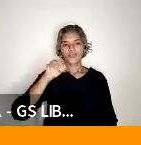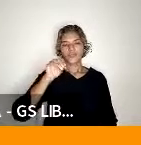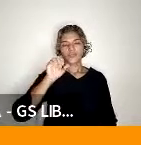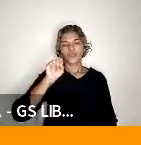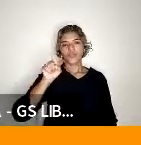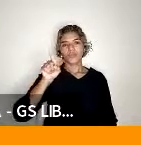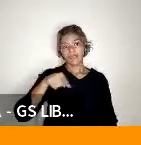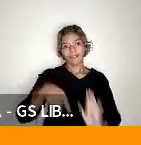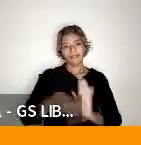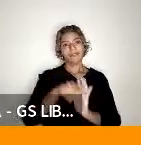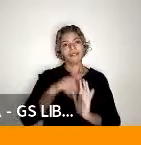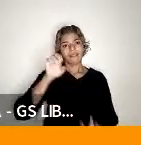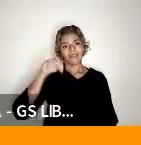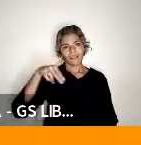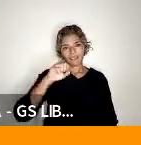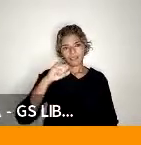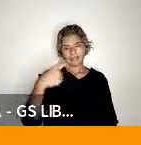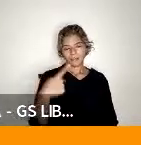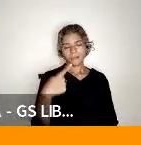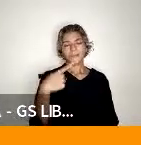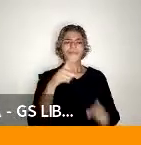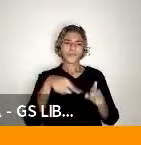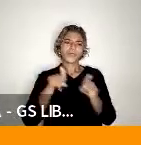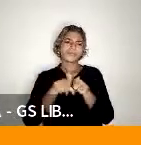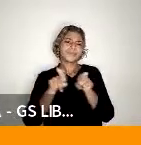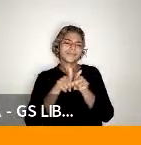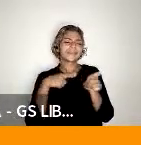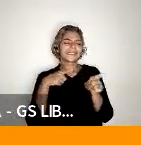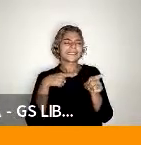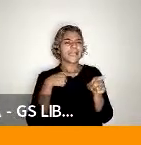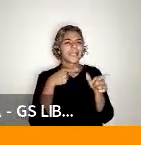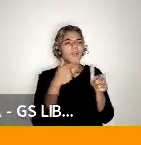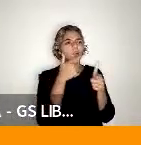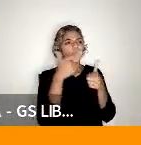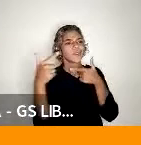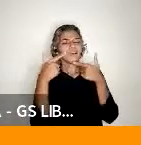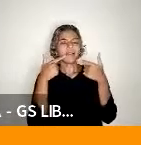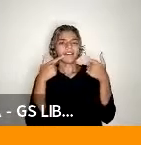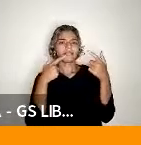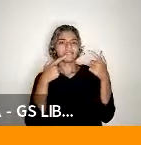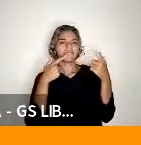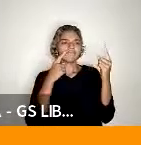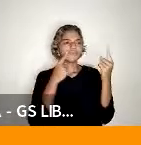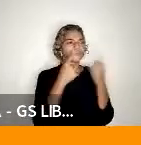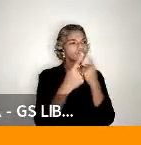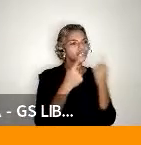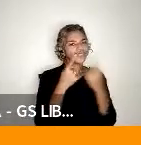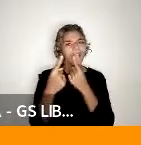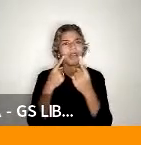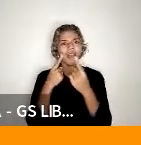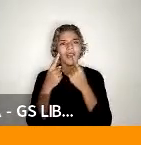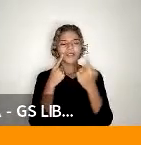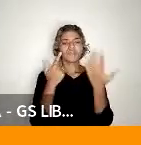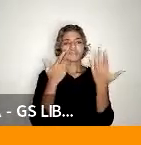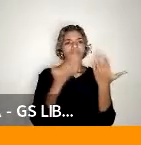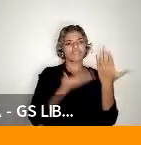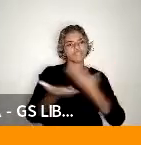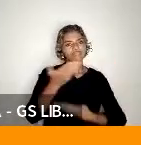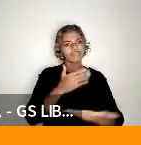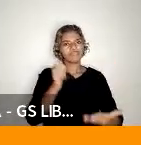assim como a gente segue interlocução com tantas mulheres e com tantas pessoas da ENSP nessa construção das ações do